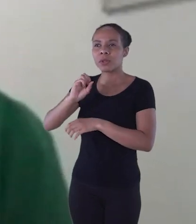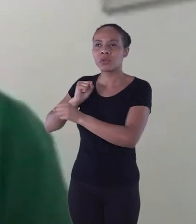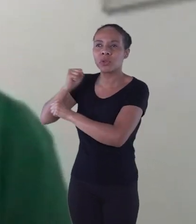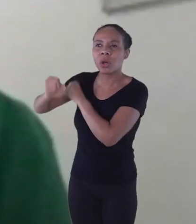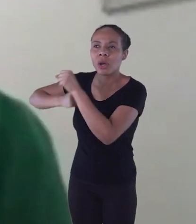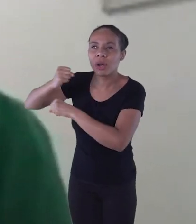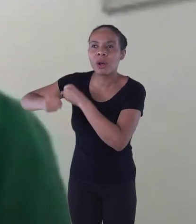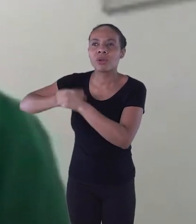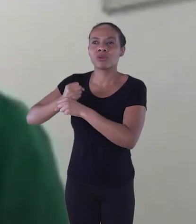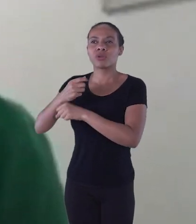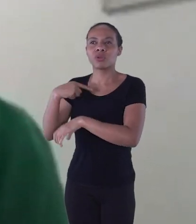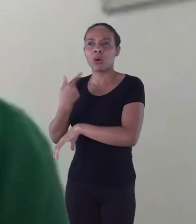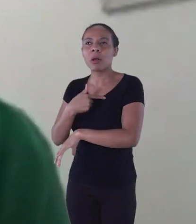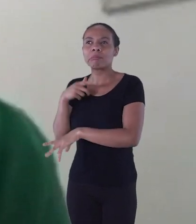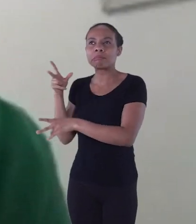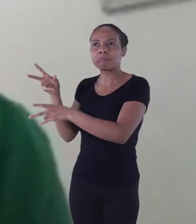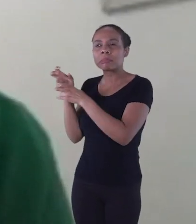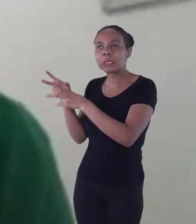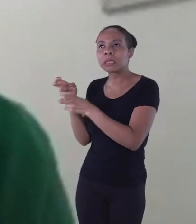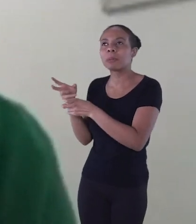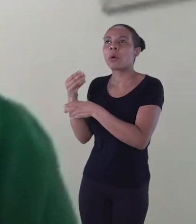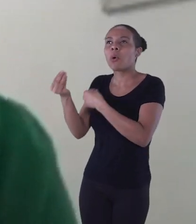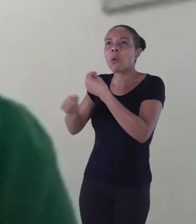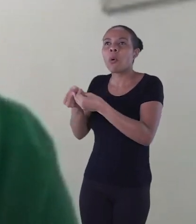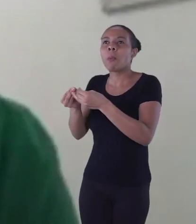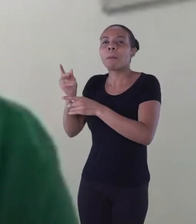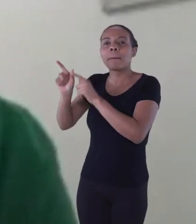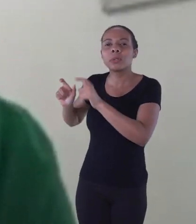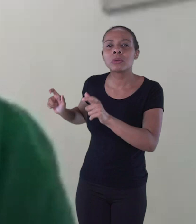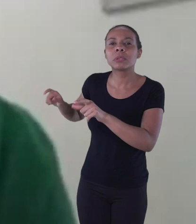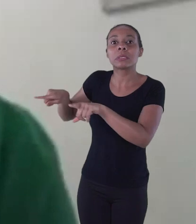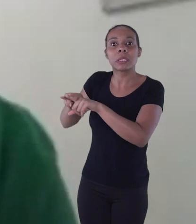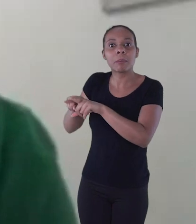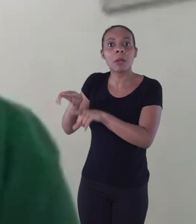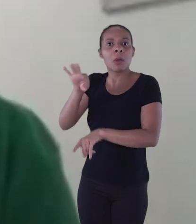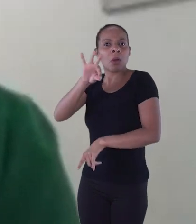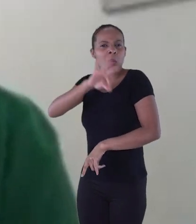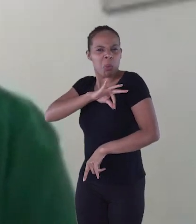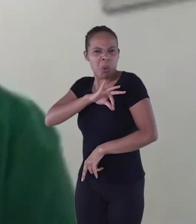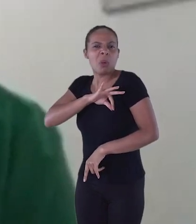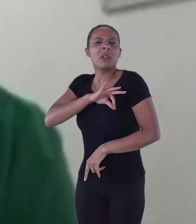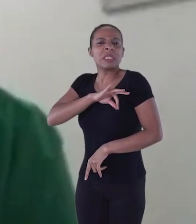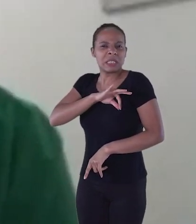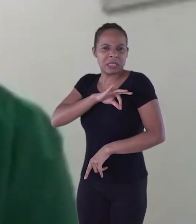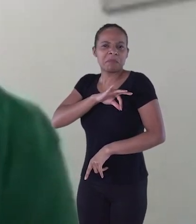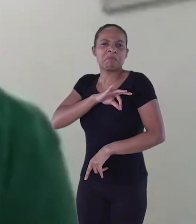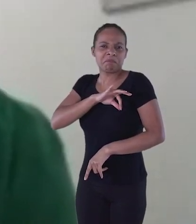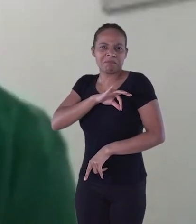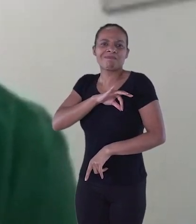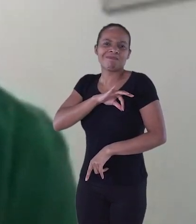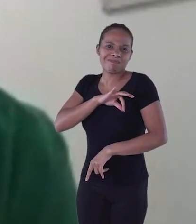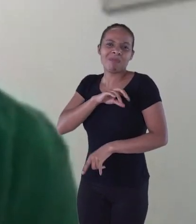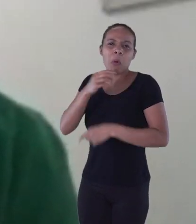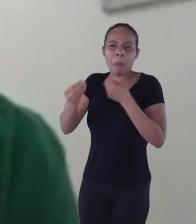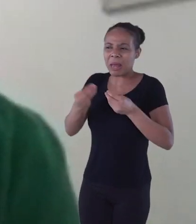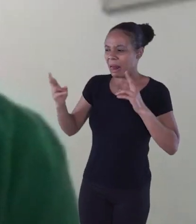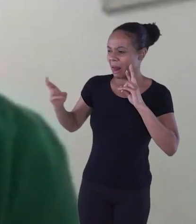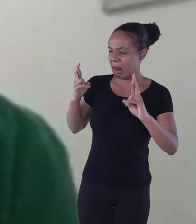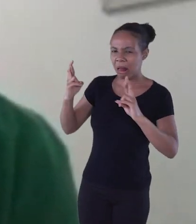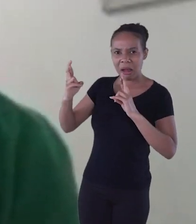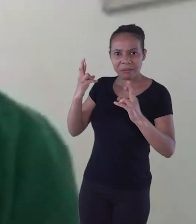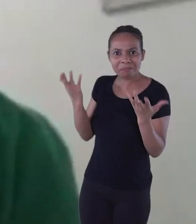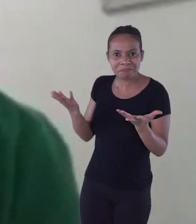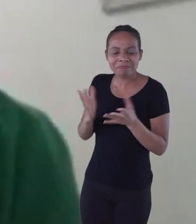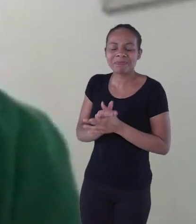personagem, a letalidade policial, mulheres que organizaram suas famílias, lutaram, foram assassinadas, lutaram para preservar